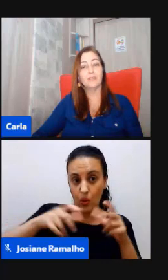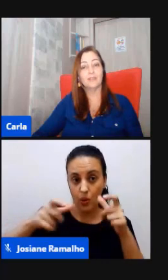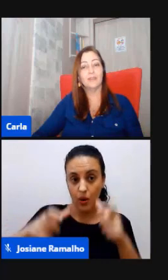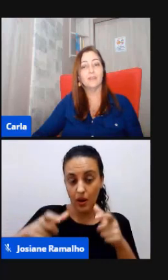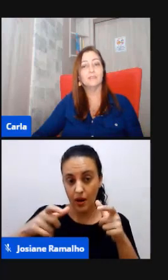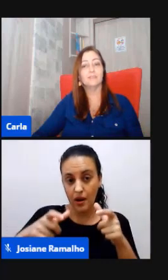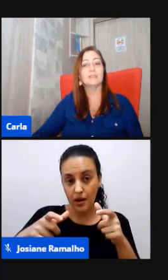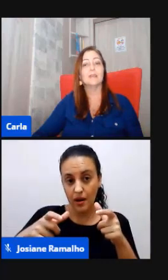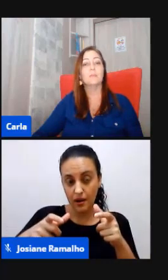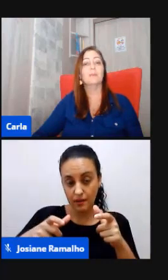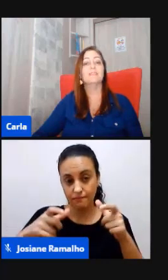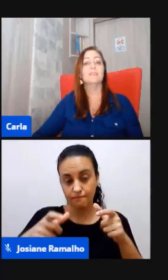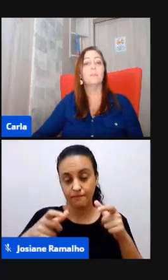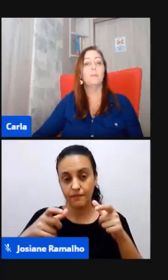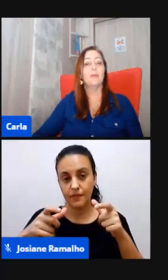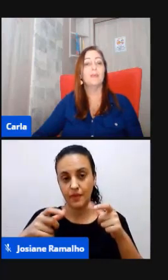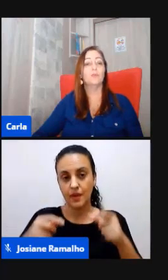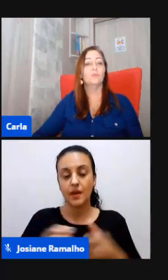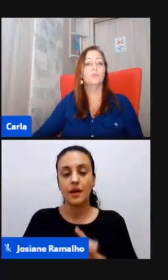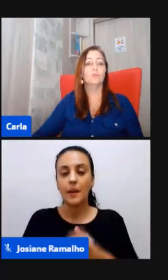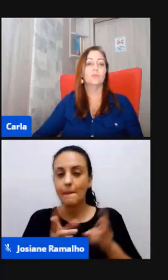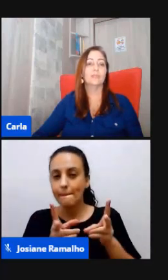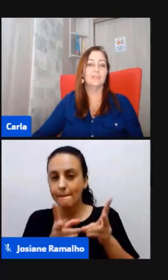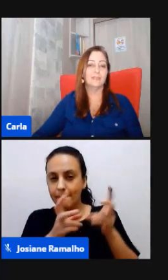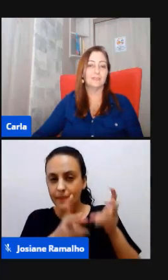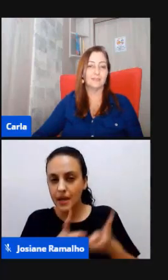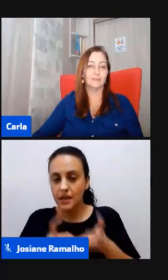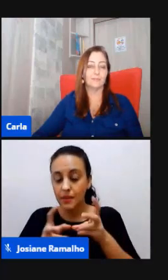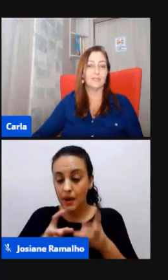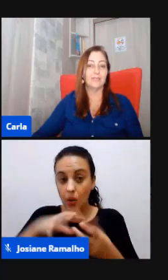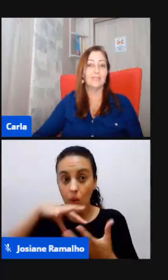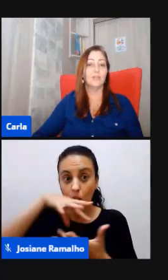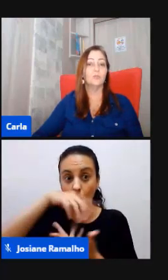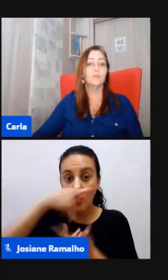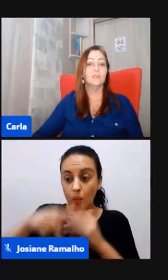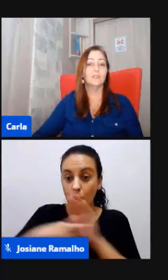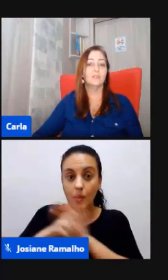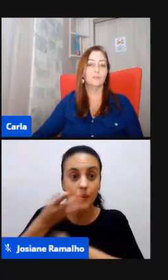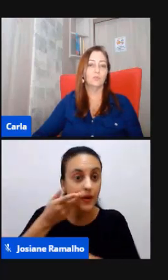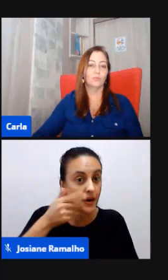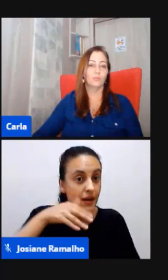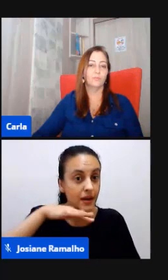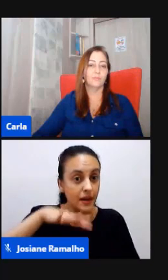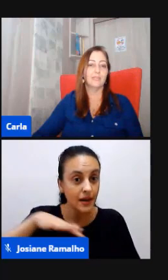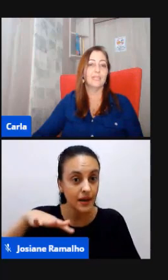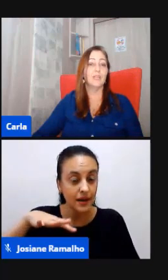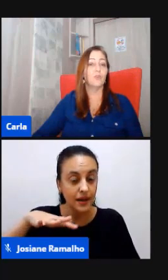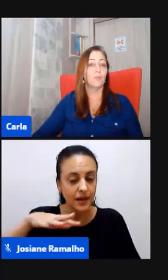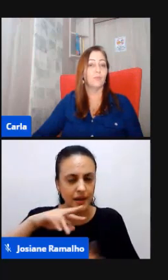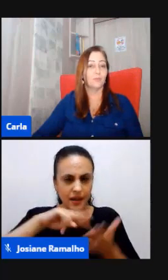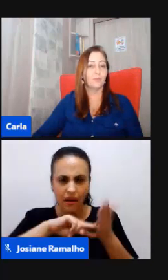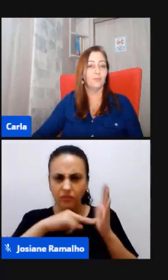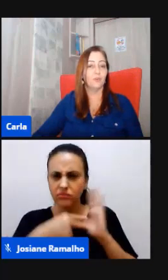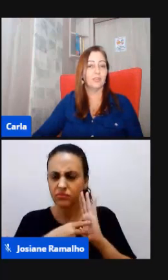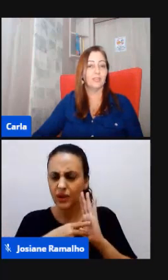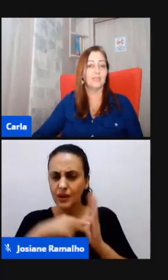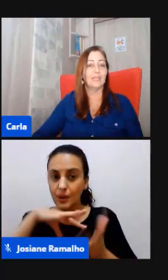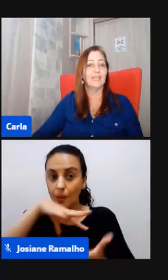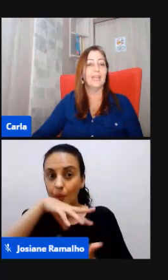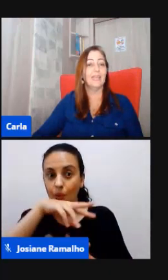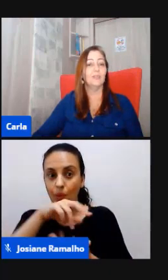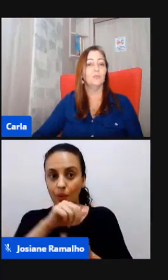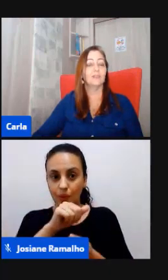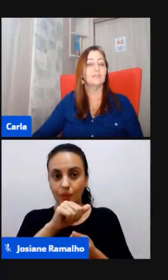as peculiaridades, perceber o mundo da criança, traduzir esse mundo. E como afirma